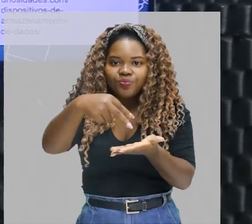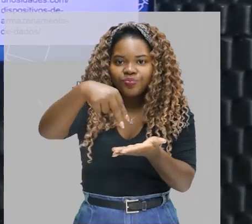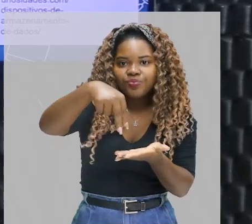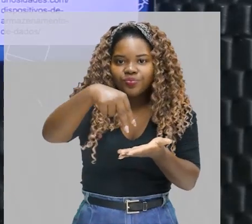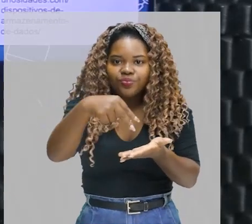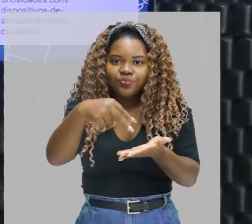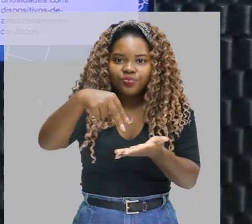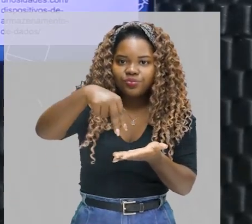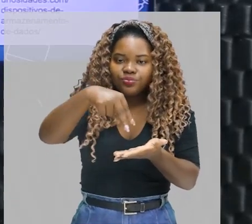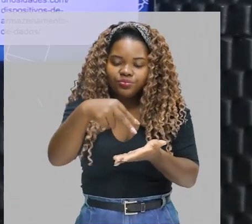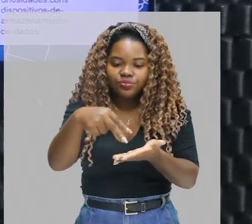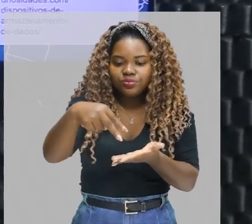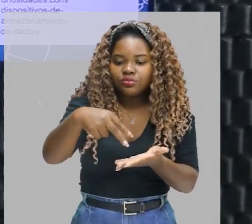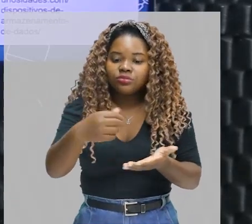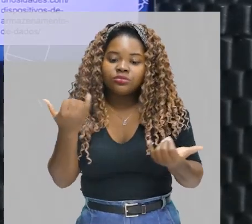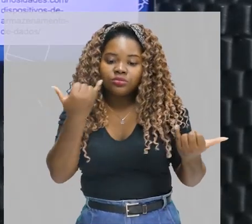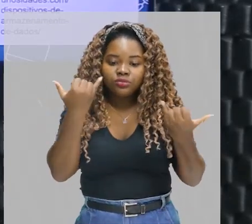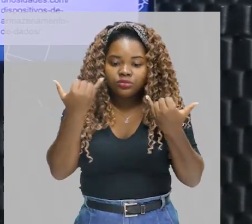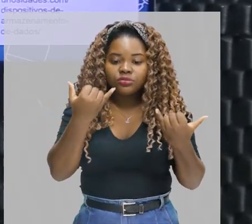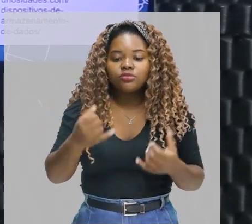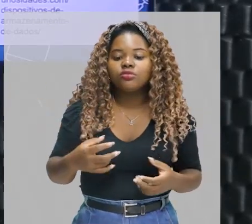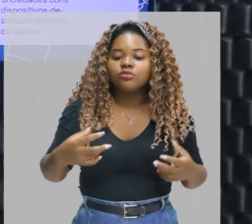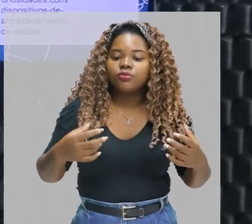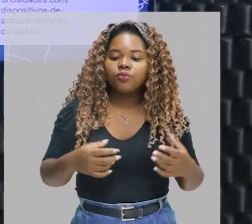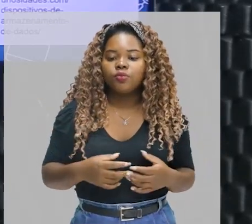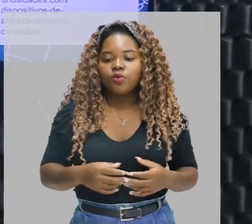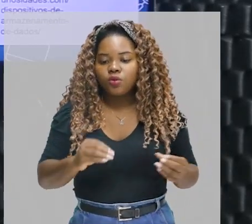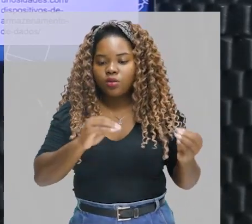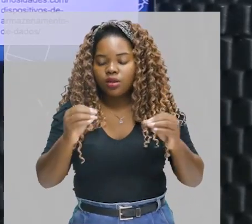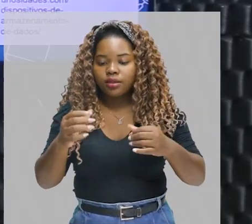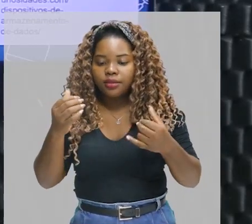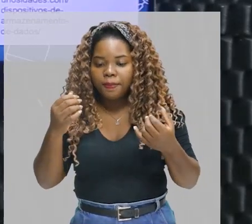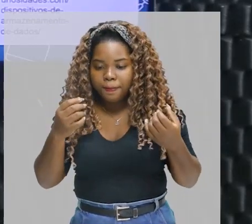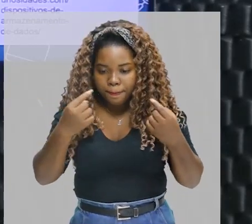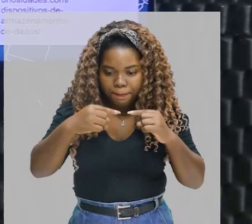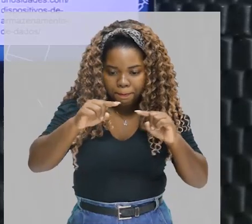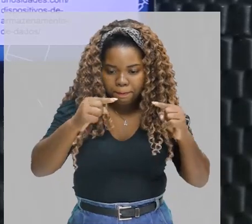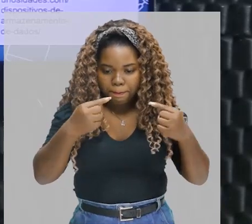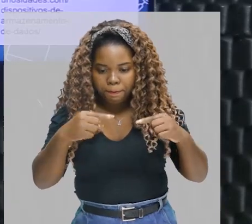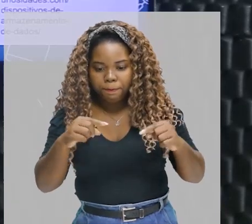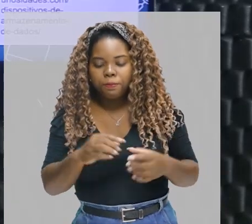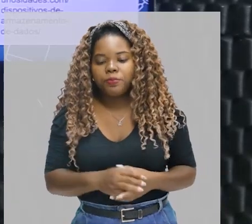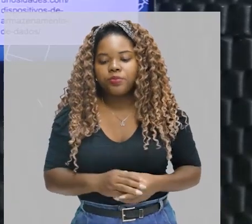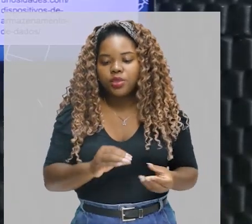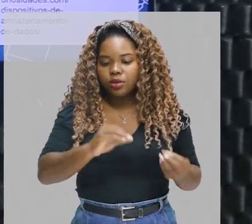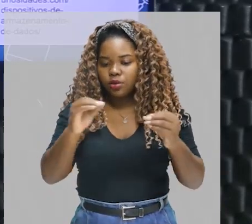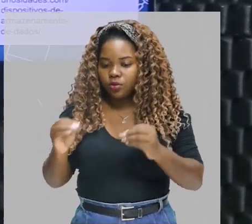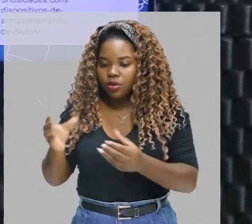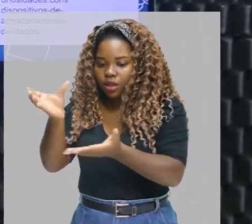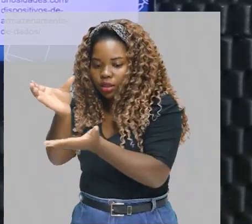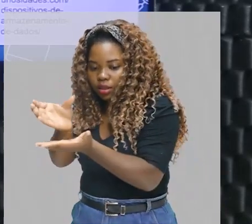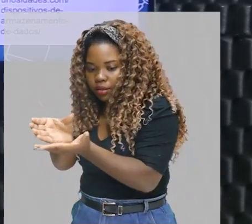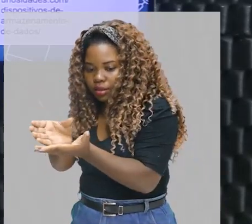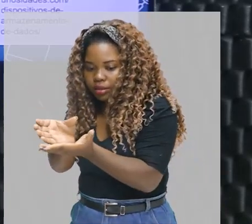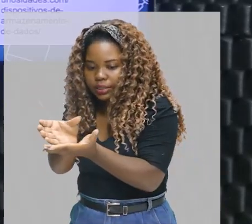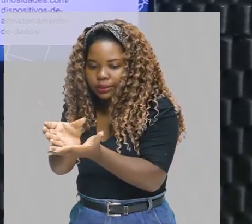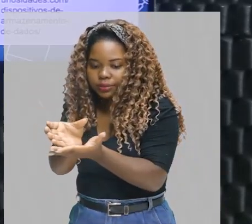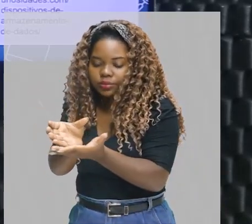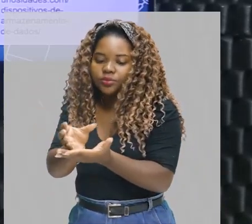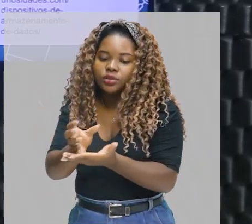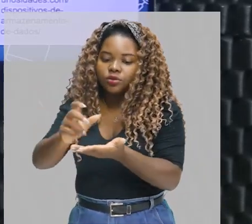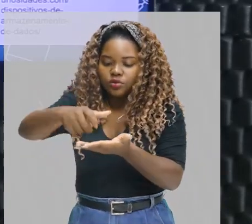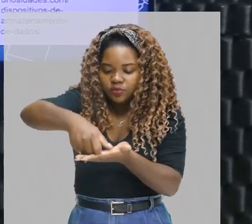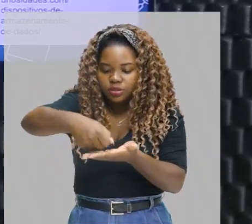né? Então aqui nós temos uma informação em forma de música que eram colocadas nessas caixinhas, certo? Então no momento que você abria, a